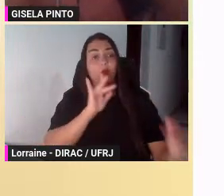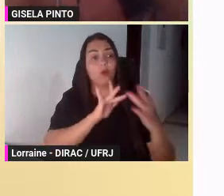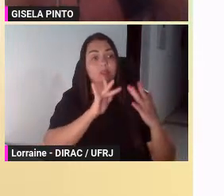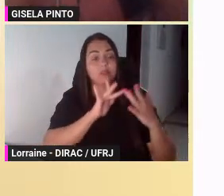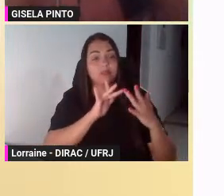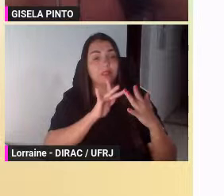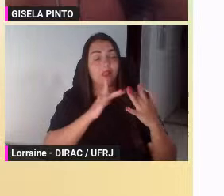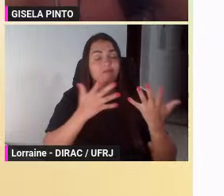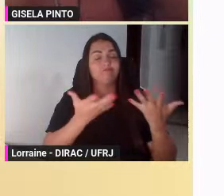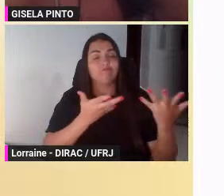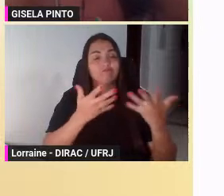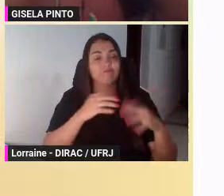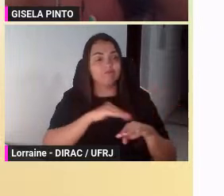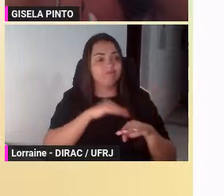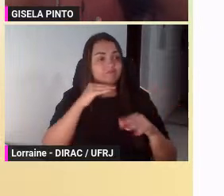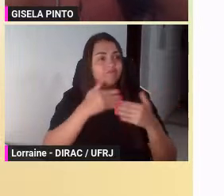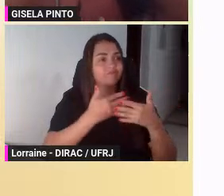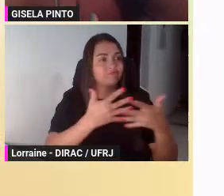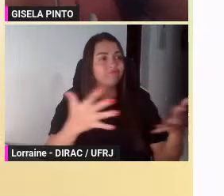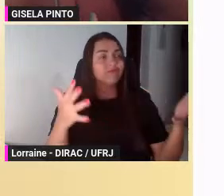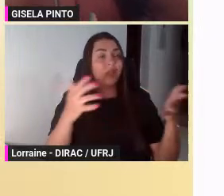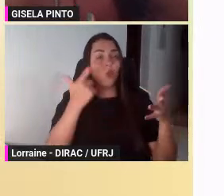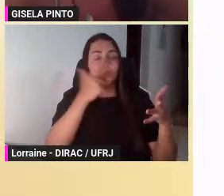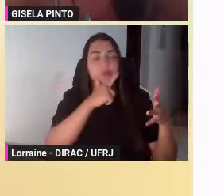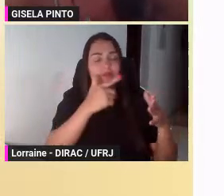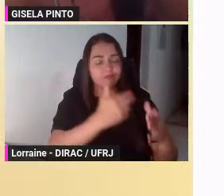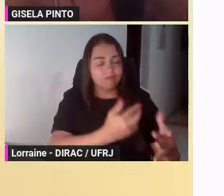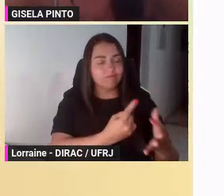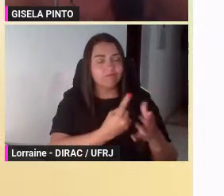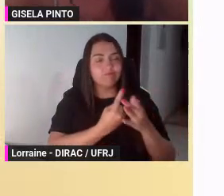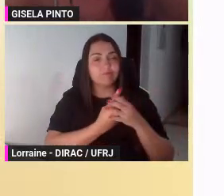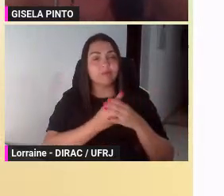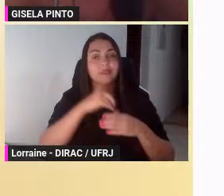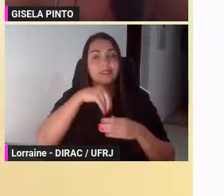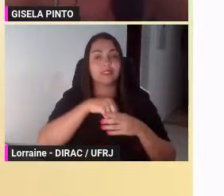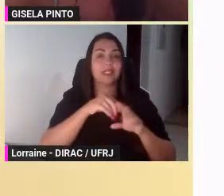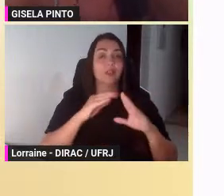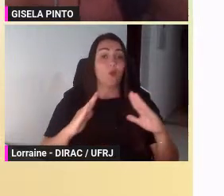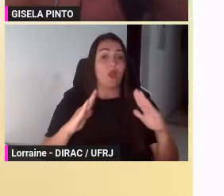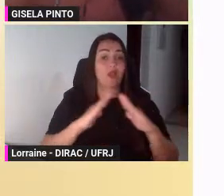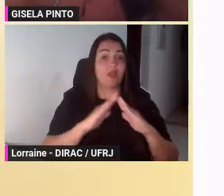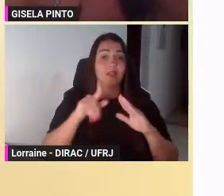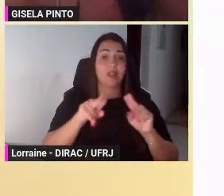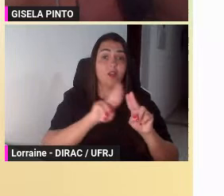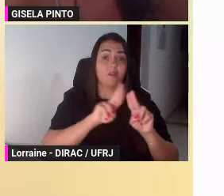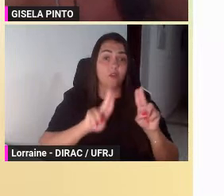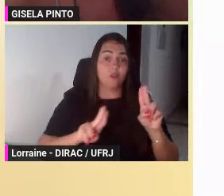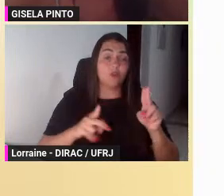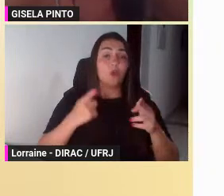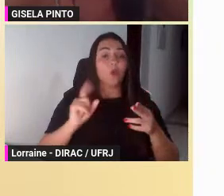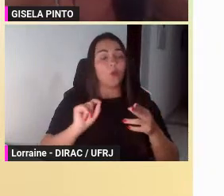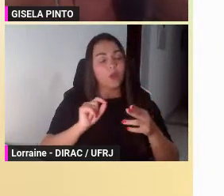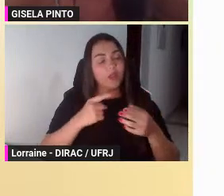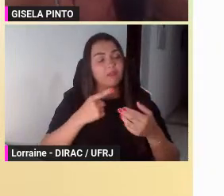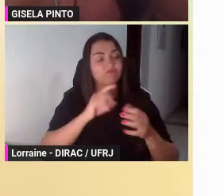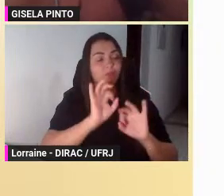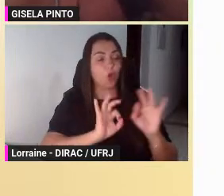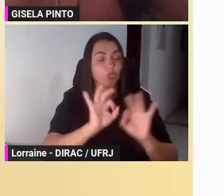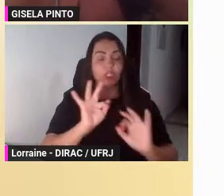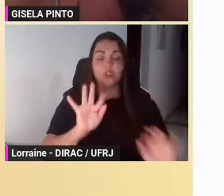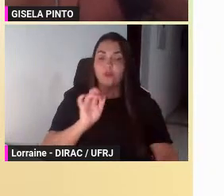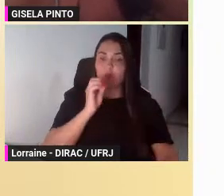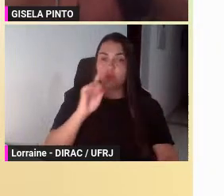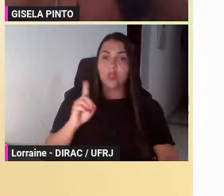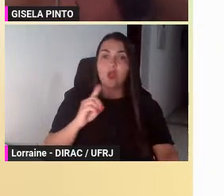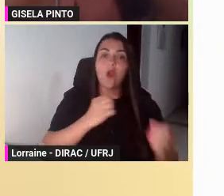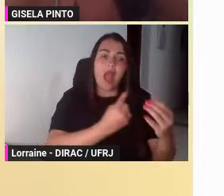eu me senti extremamente acolhida nessa casa, na UFRJ, Projeto Fundão, PEMAT. Eu acho que acolhimento é